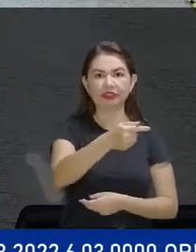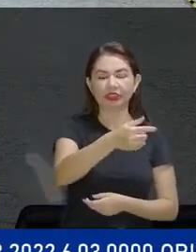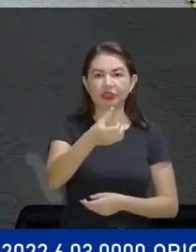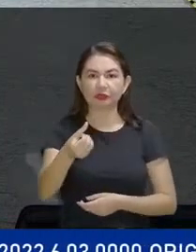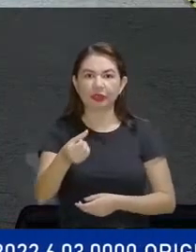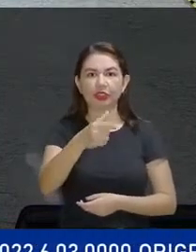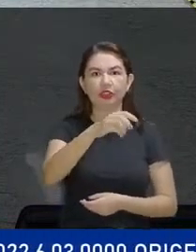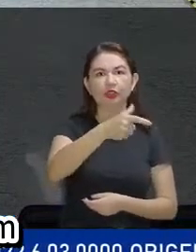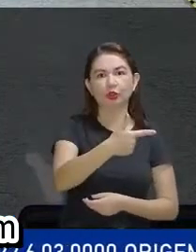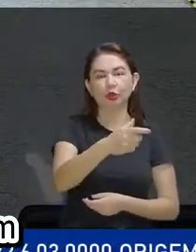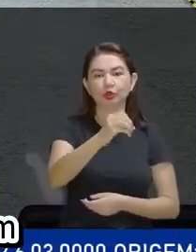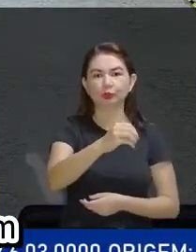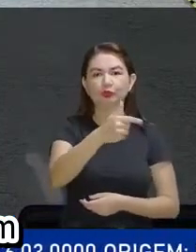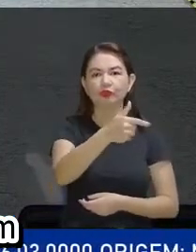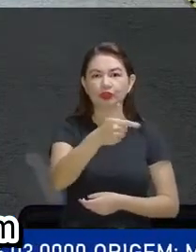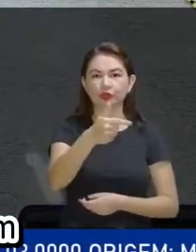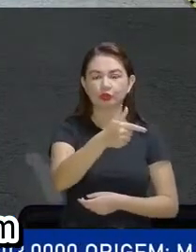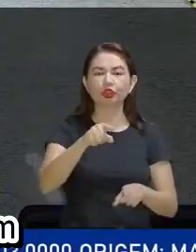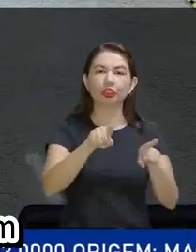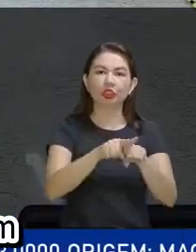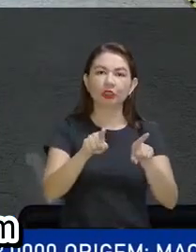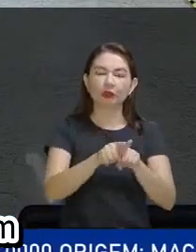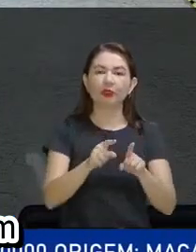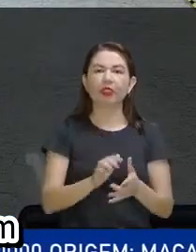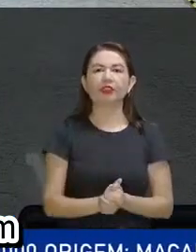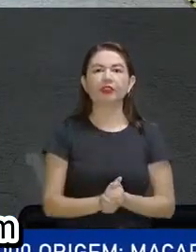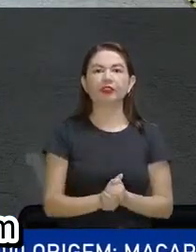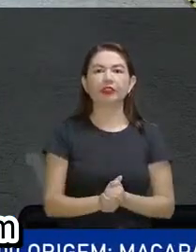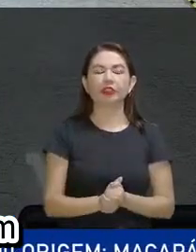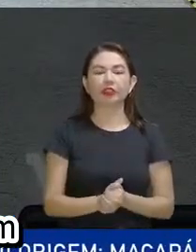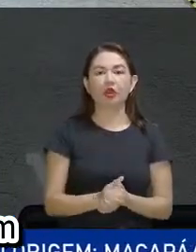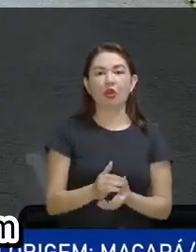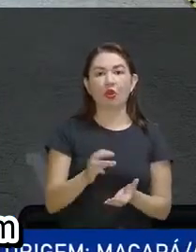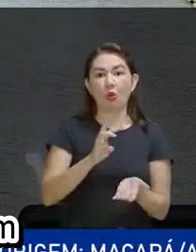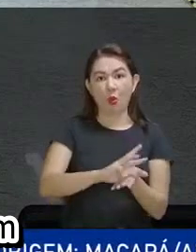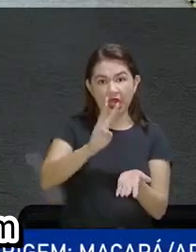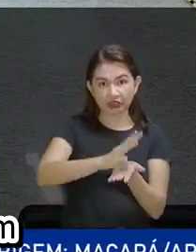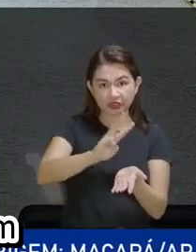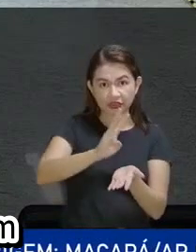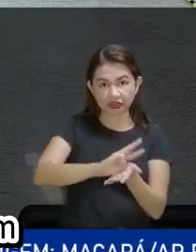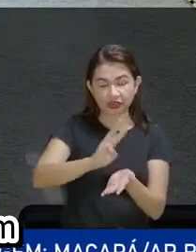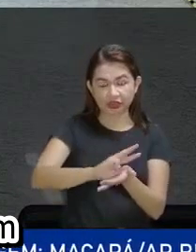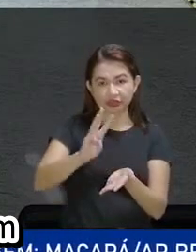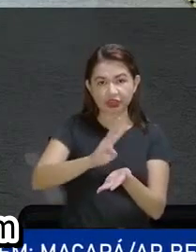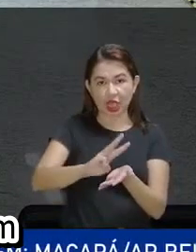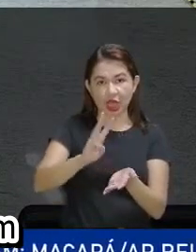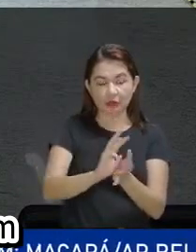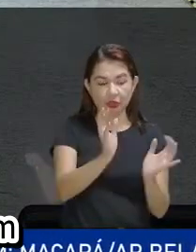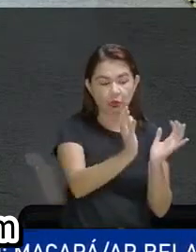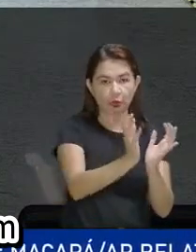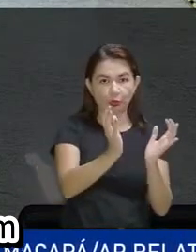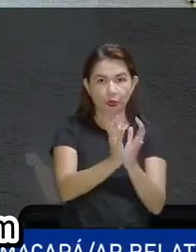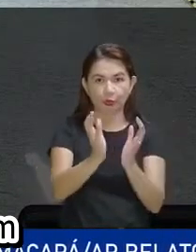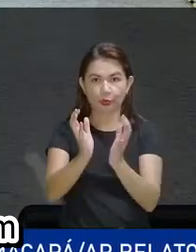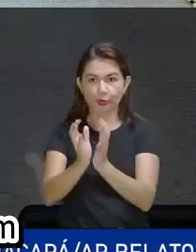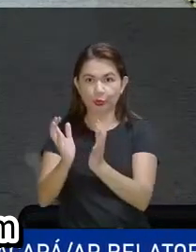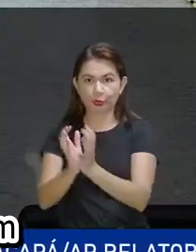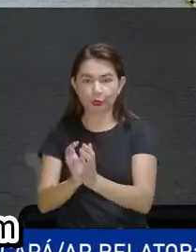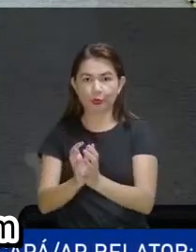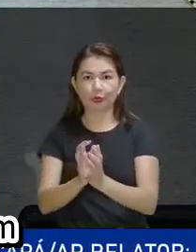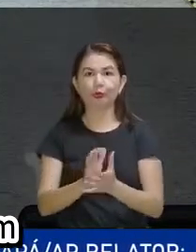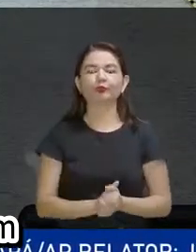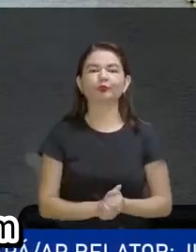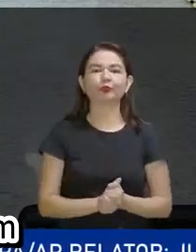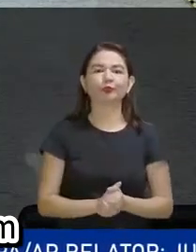3676-366-2022, bem como nas informações e diálogos extraídos de conversas pessoais e grupos de WhatsApp em que